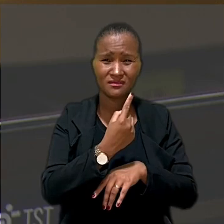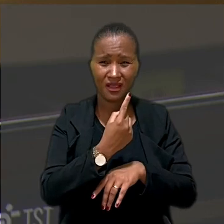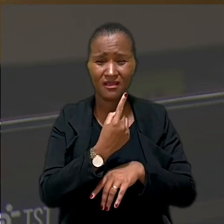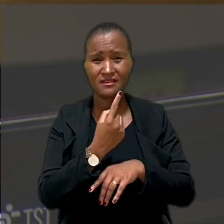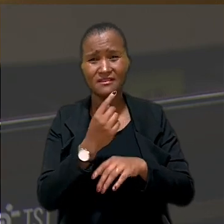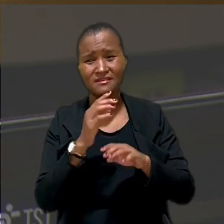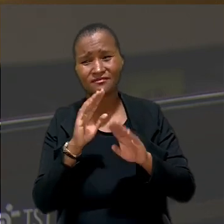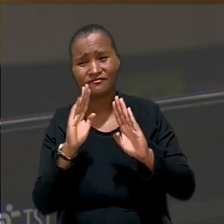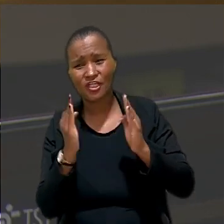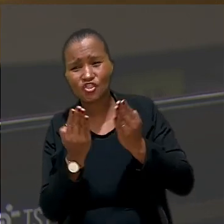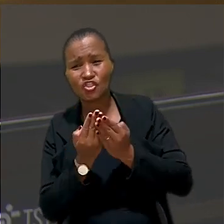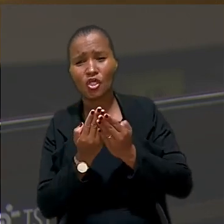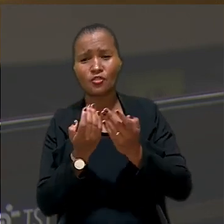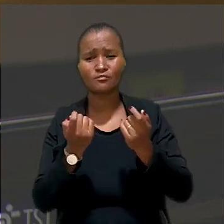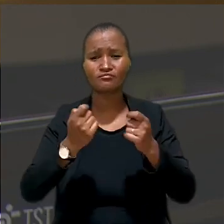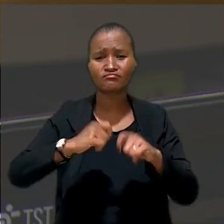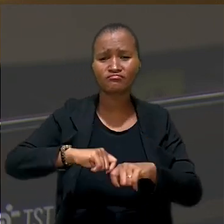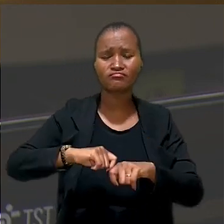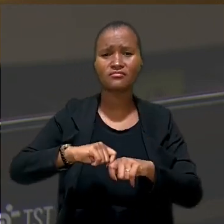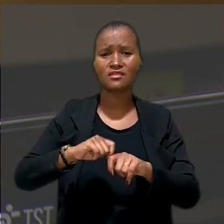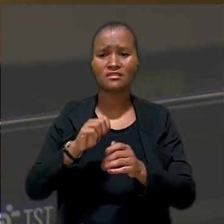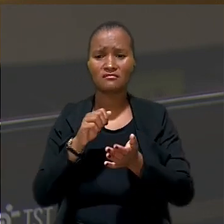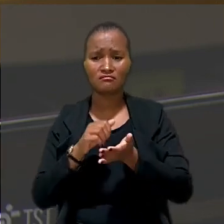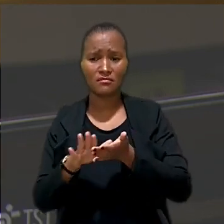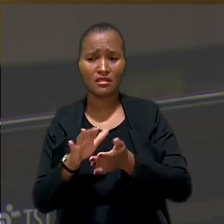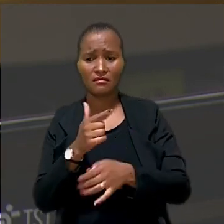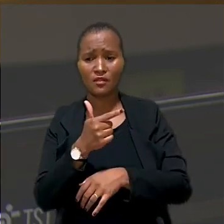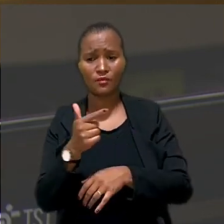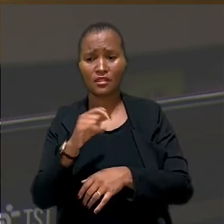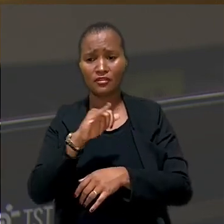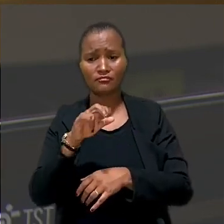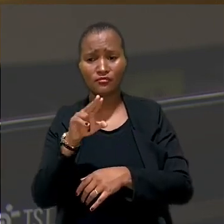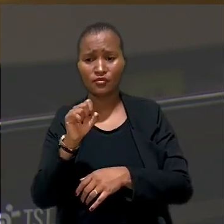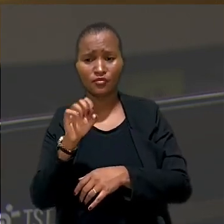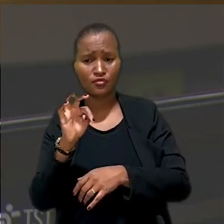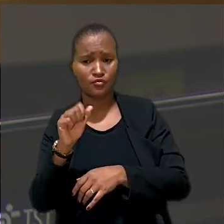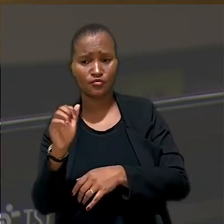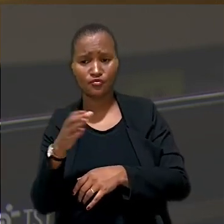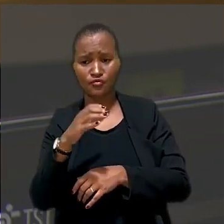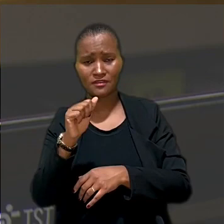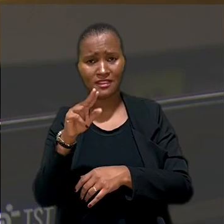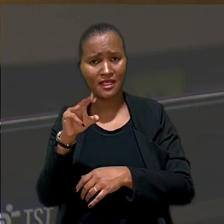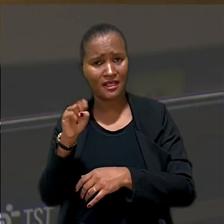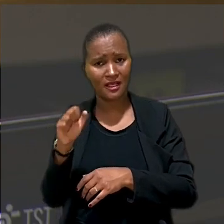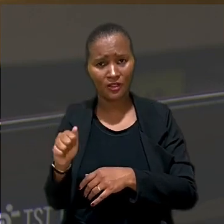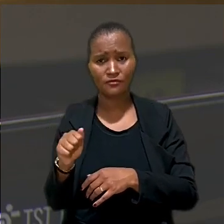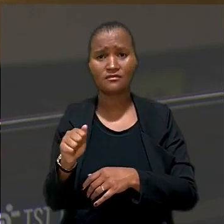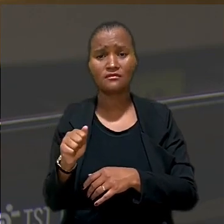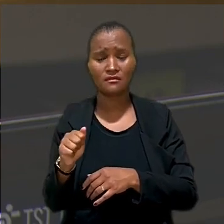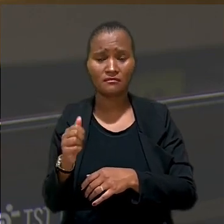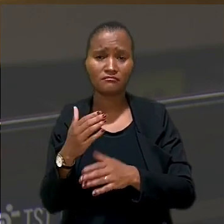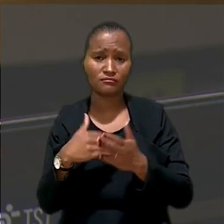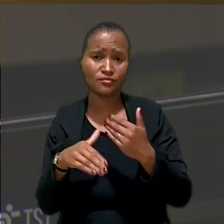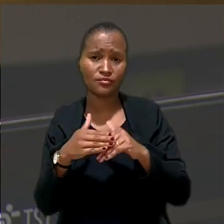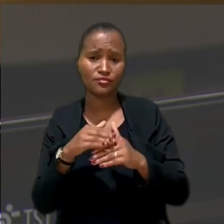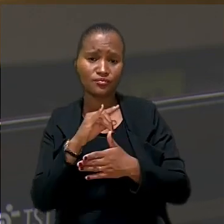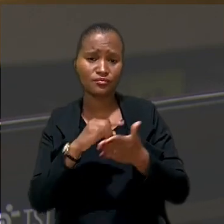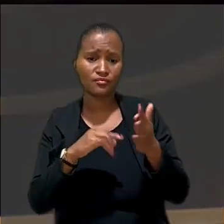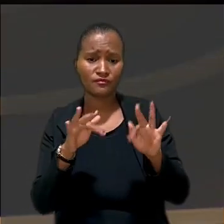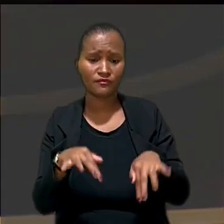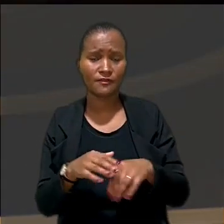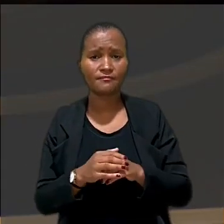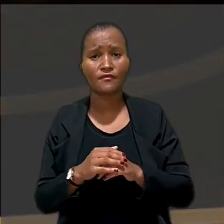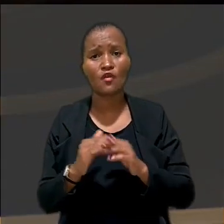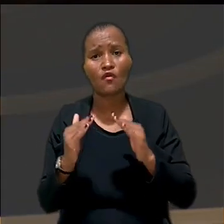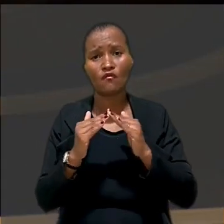fechando demais a possibilidade de uma dispensa sem justa causa e com o pagamento de todos os haveres